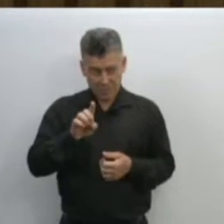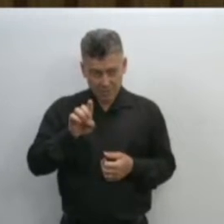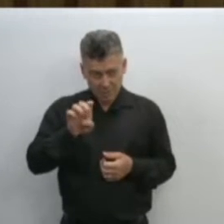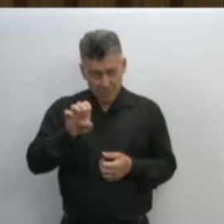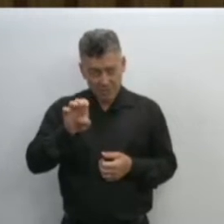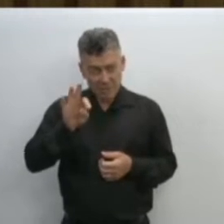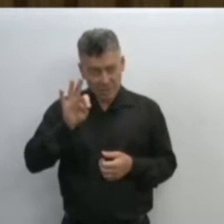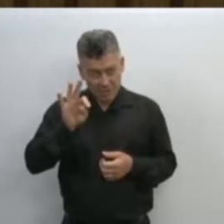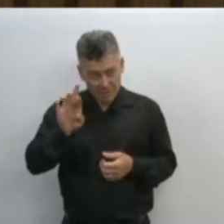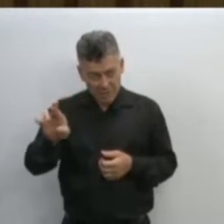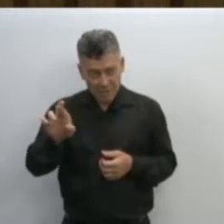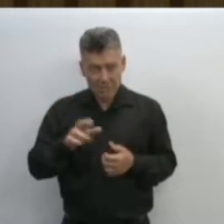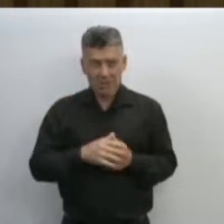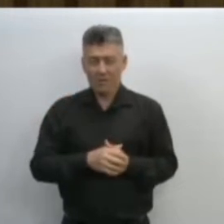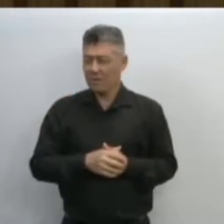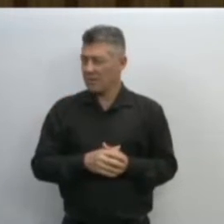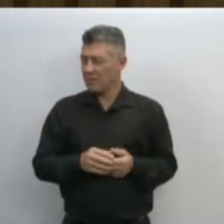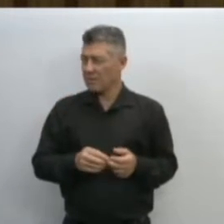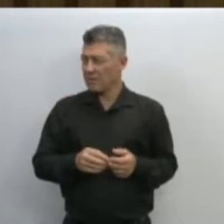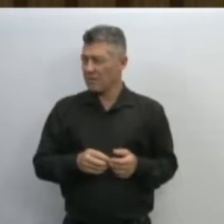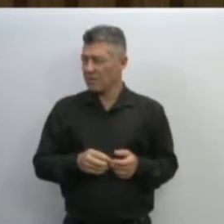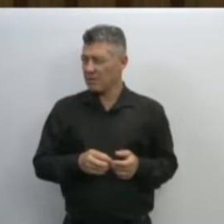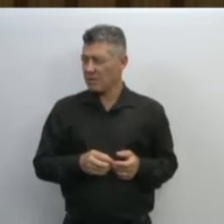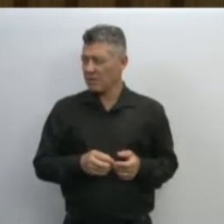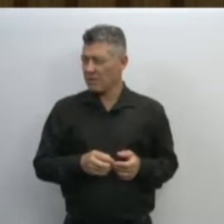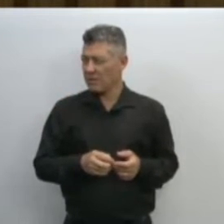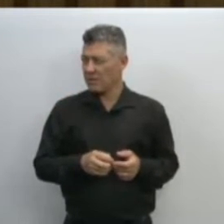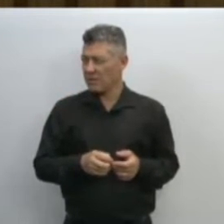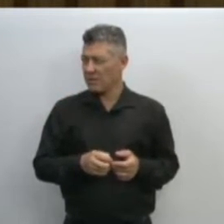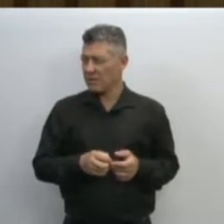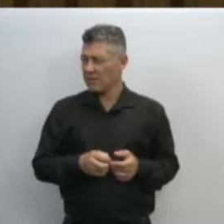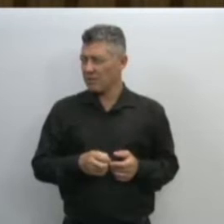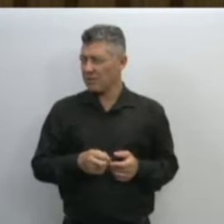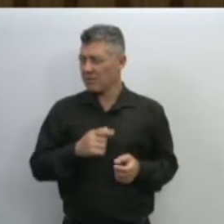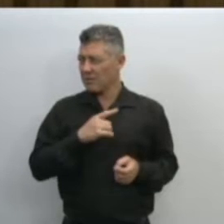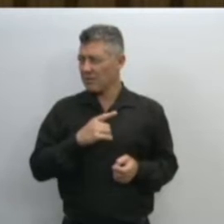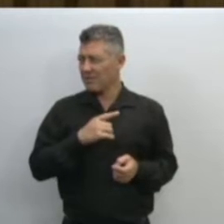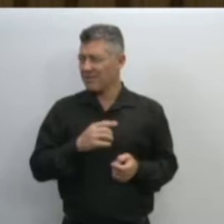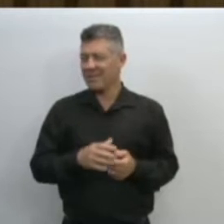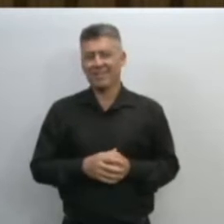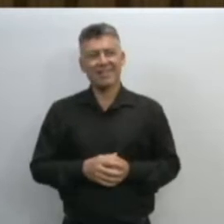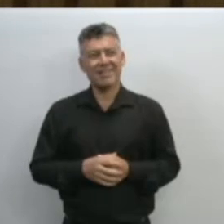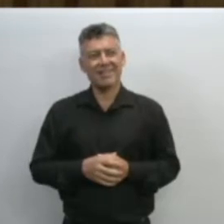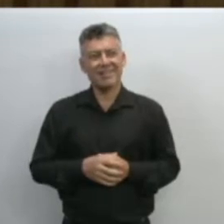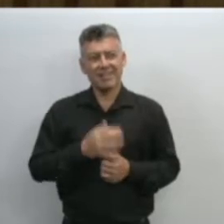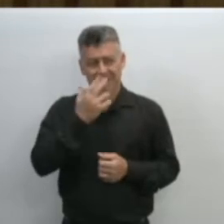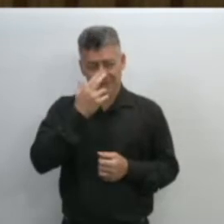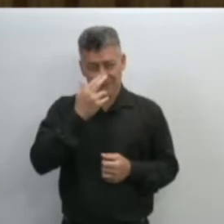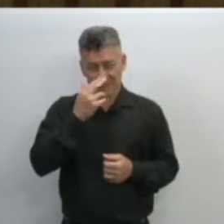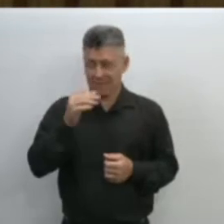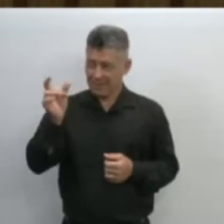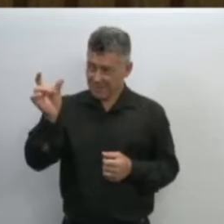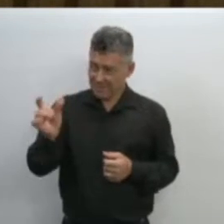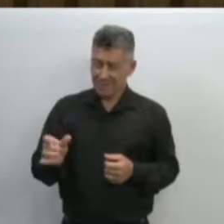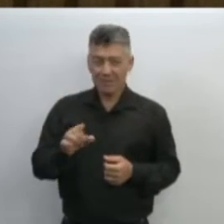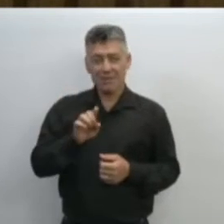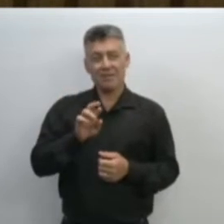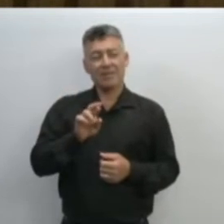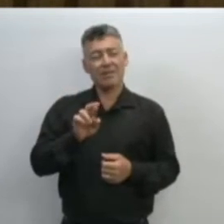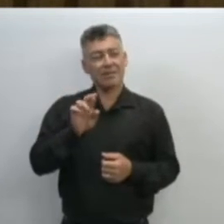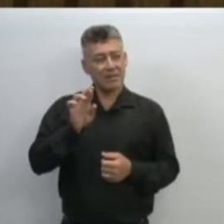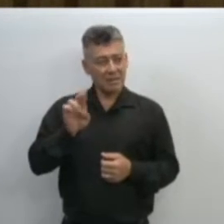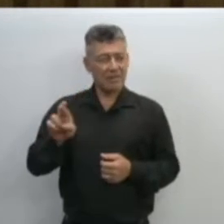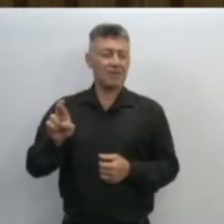então de pronto já liguei para a Natécia, que a diretora do DR, ela é ciente da situação, estão aguardando aí